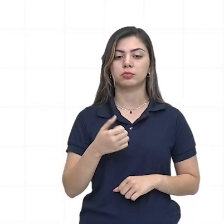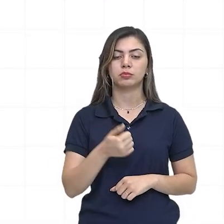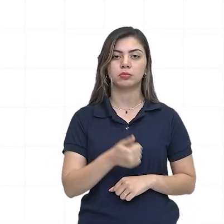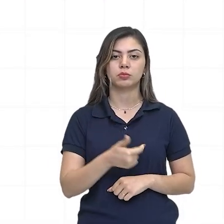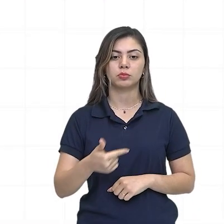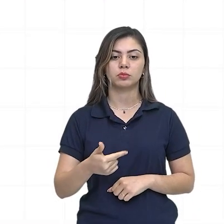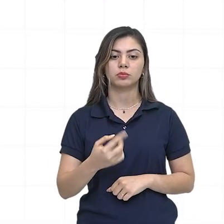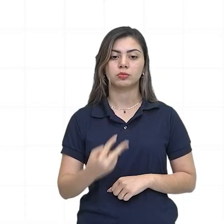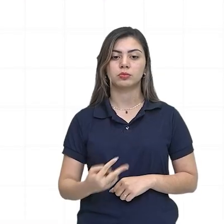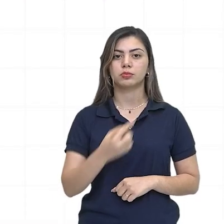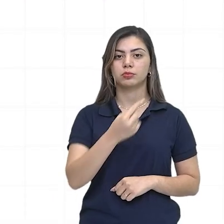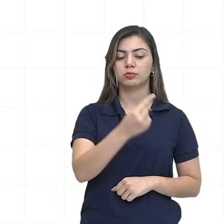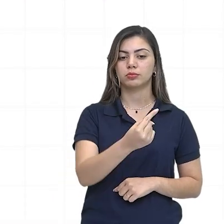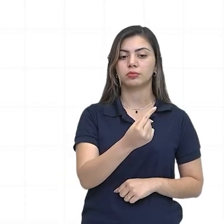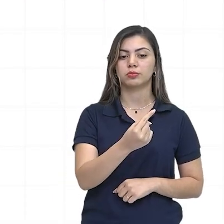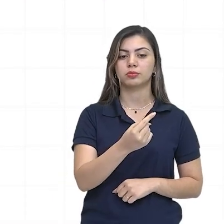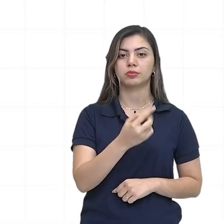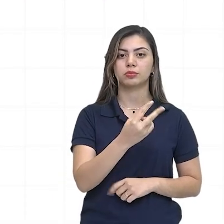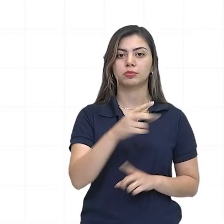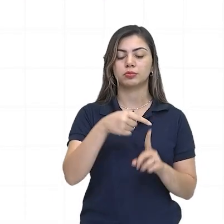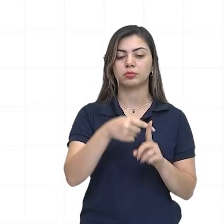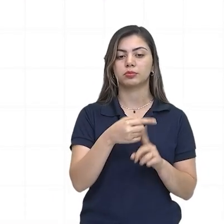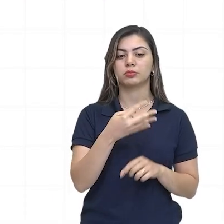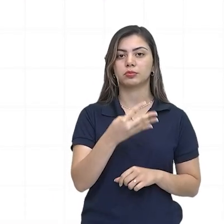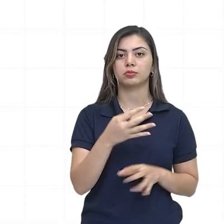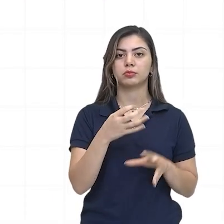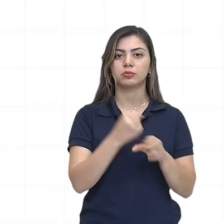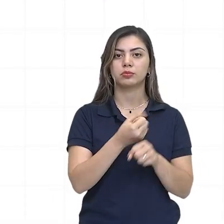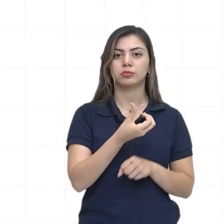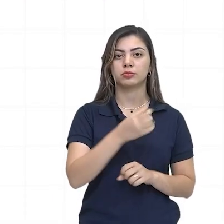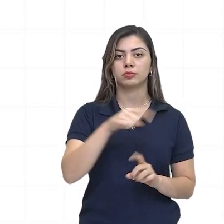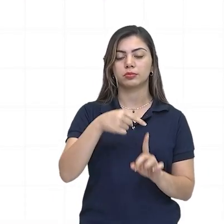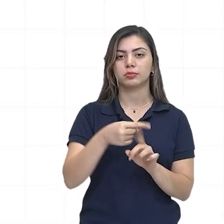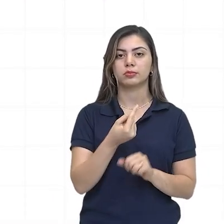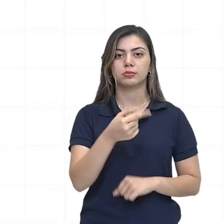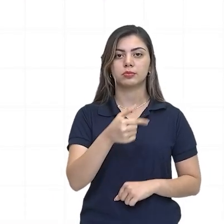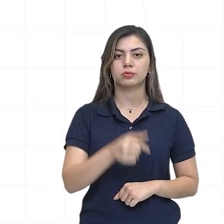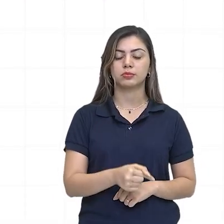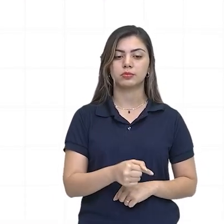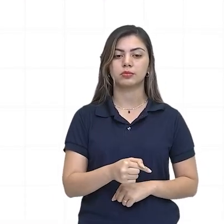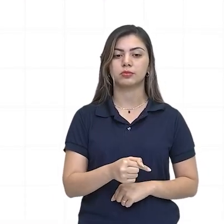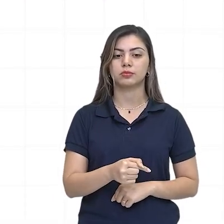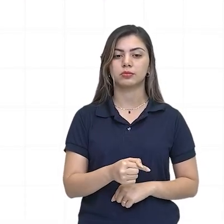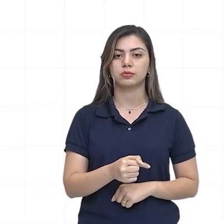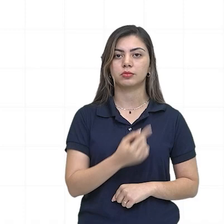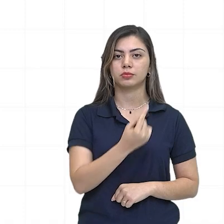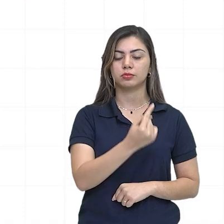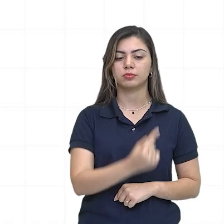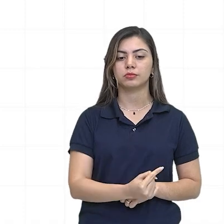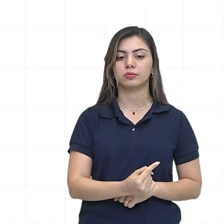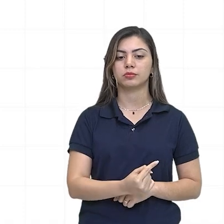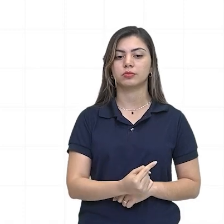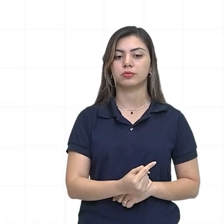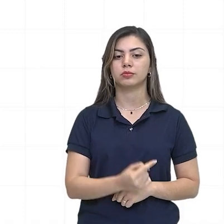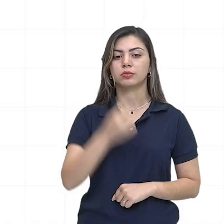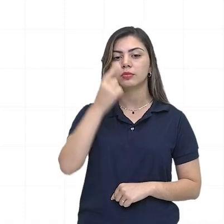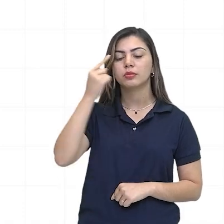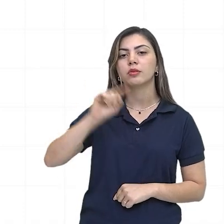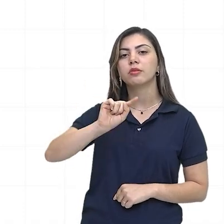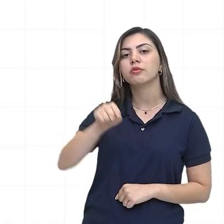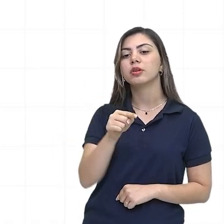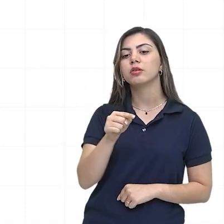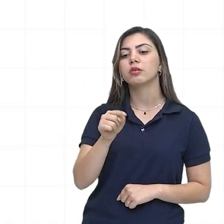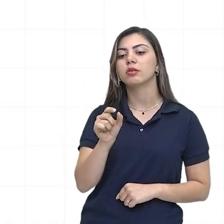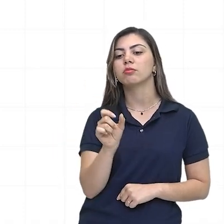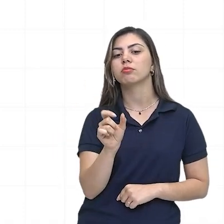vai 1. 2 mais 4, 6, com 1, 7 e 1. Quantas casas